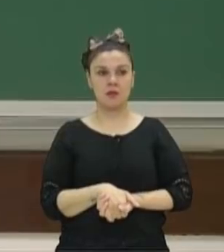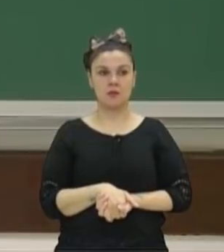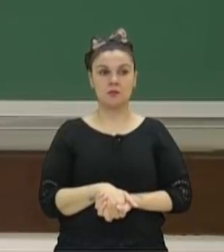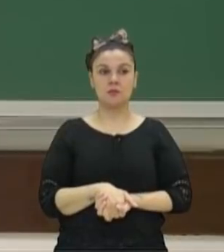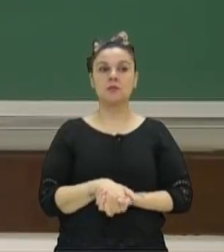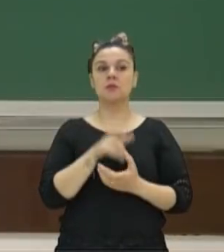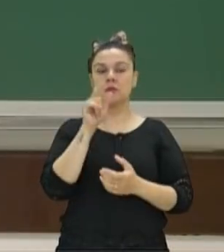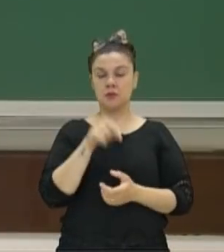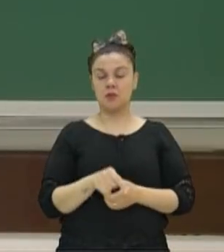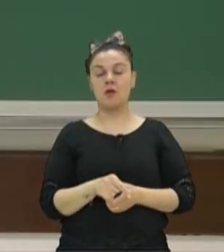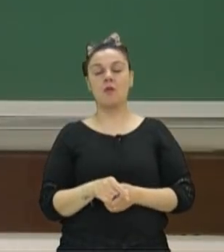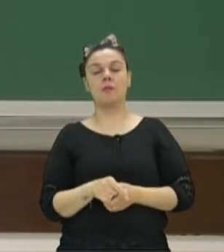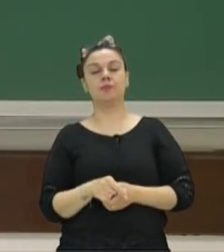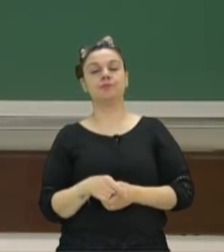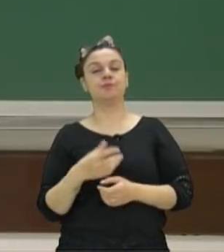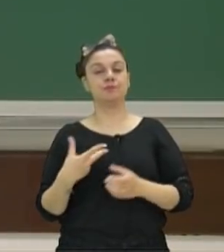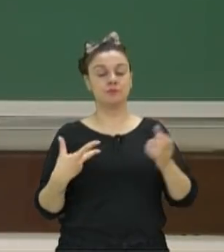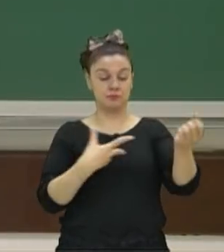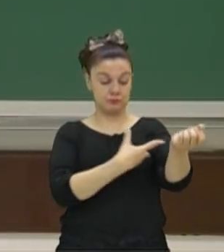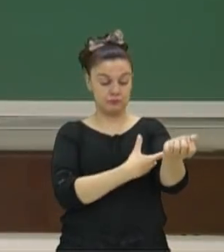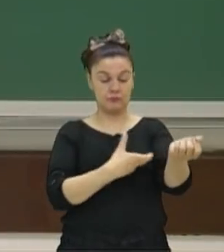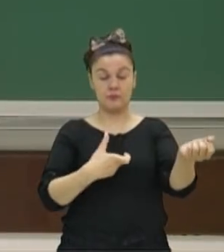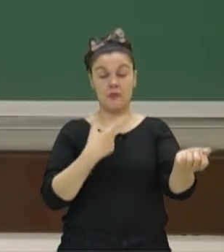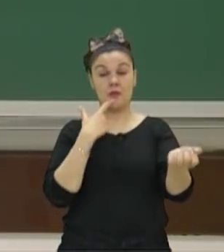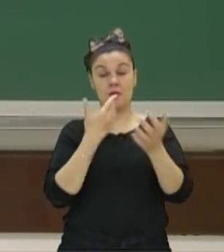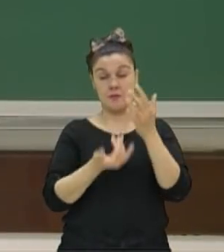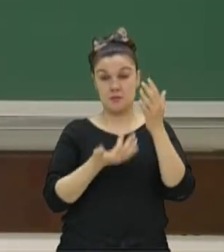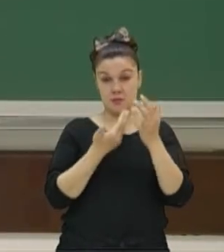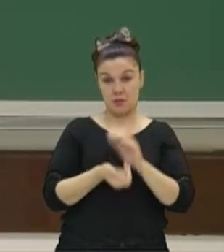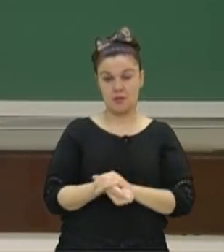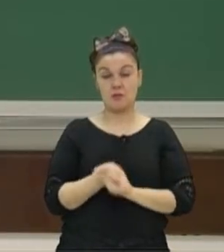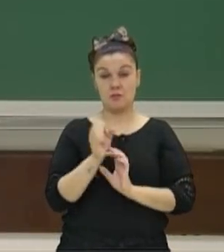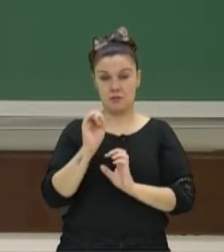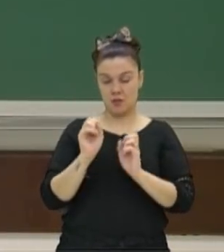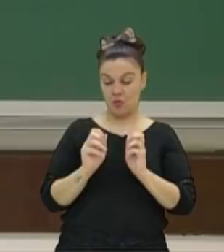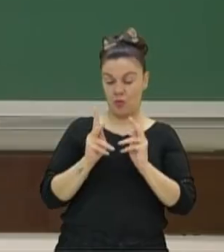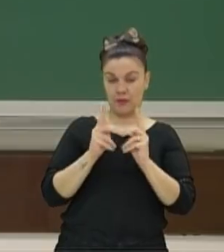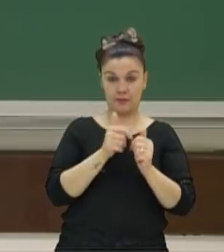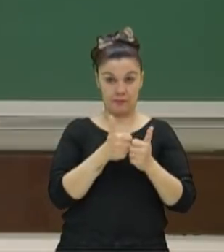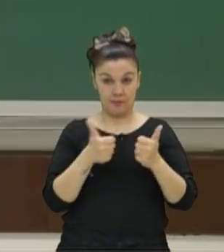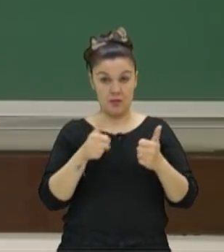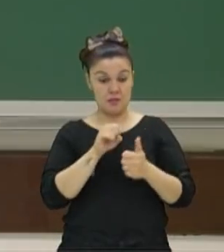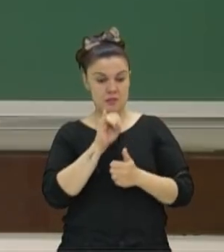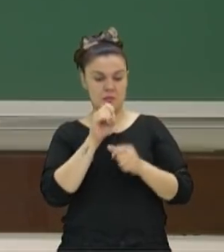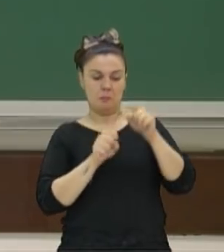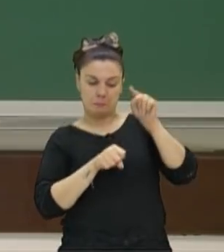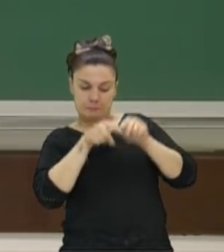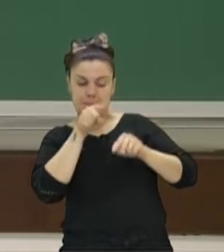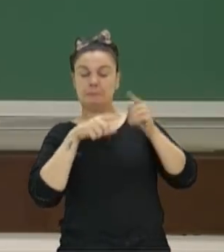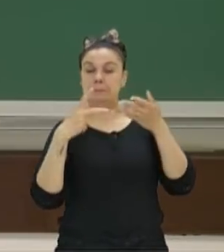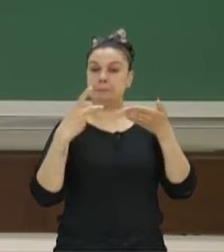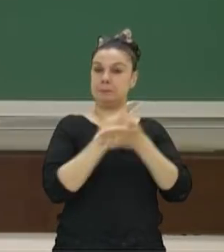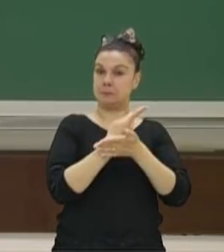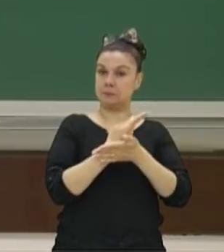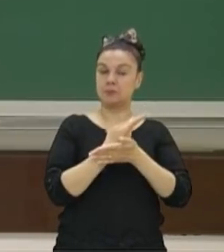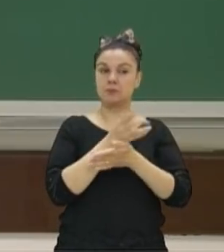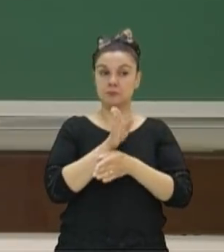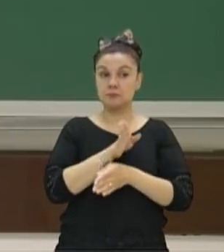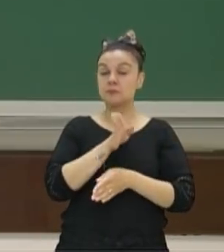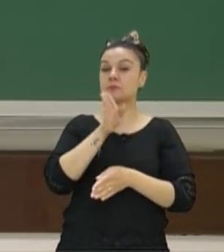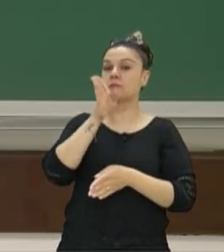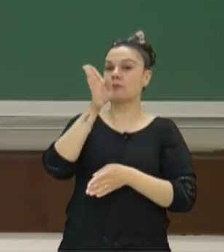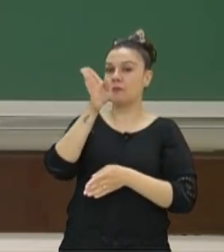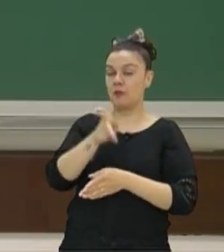um exame de sangue, né, que vai verificar se está tudo ok. Se for necessário, né, se houver alguma alteração ali,